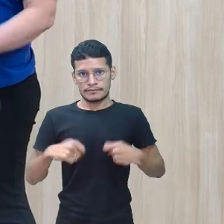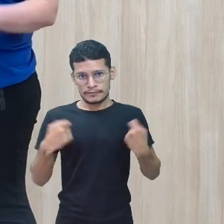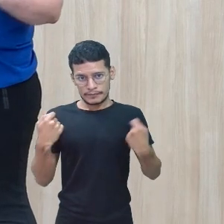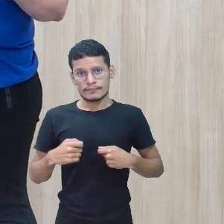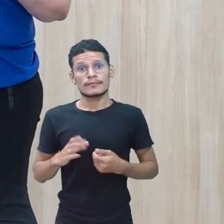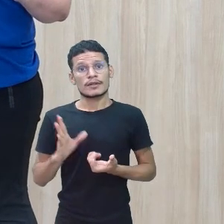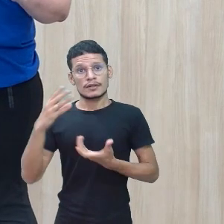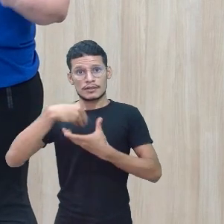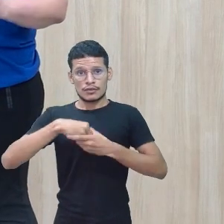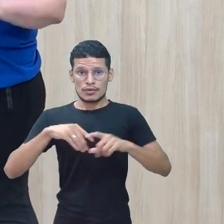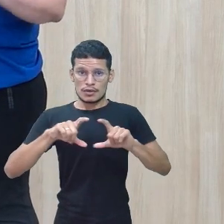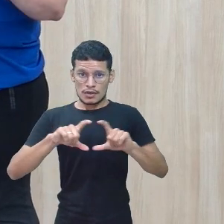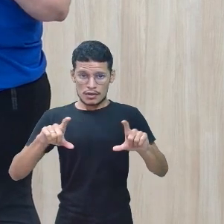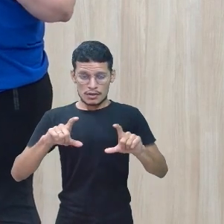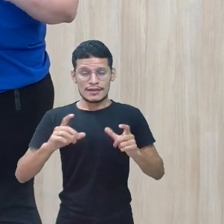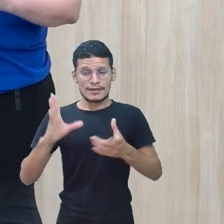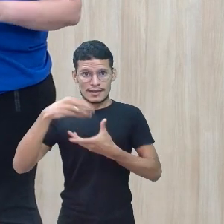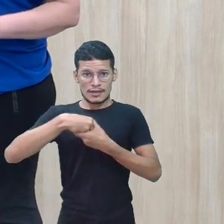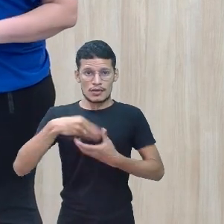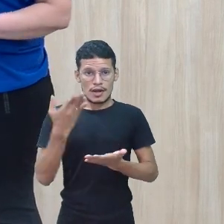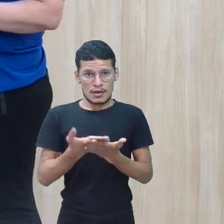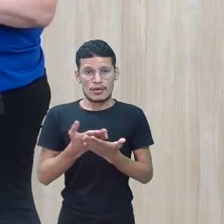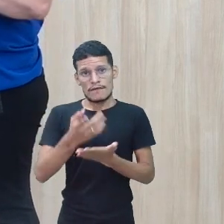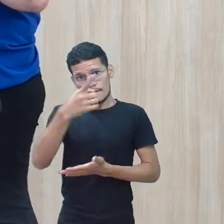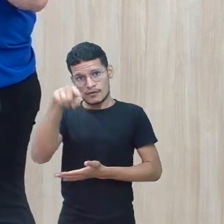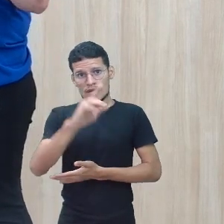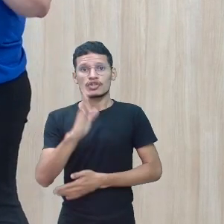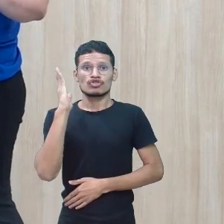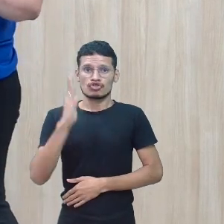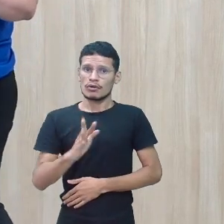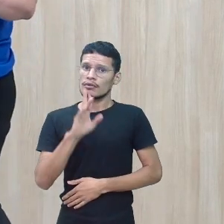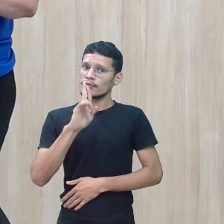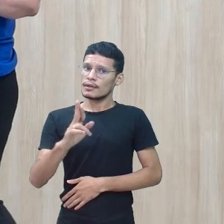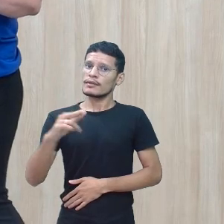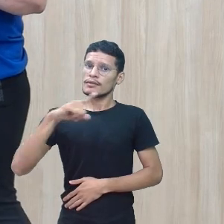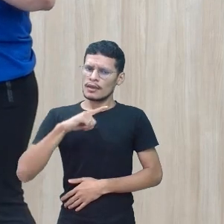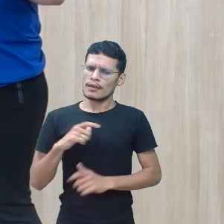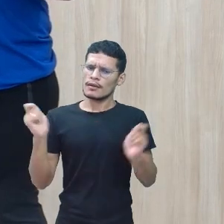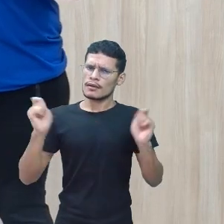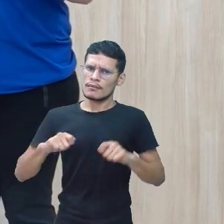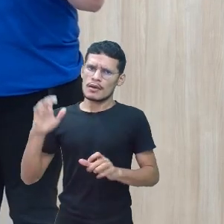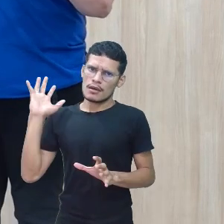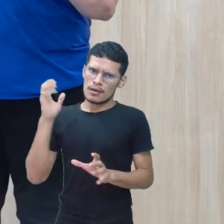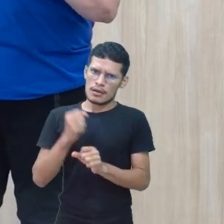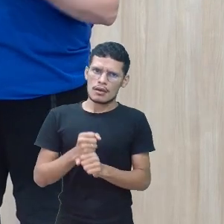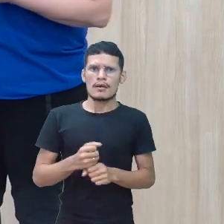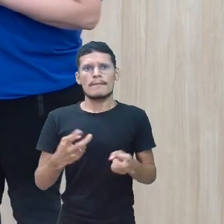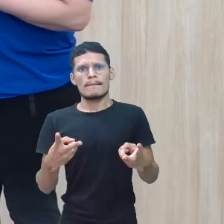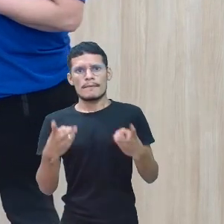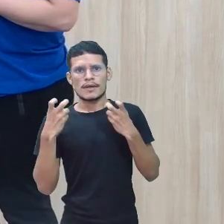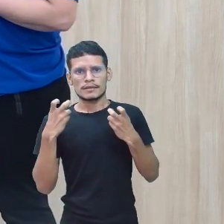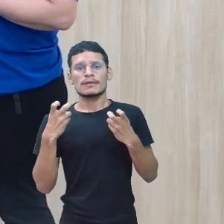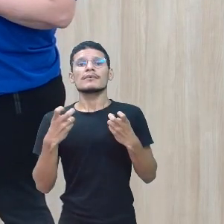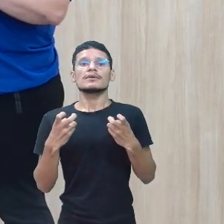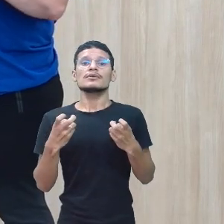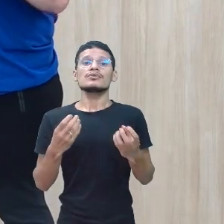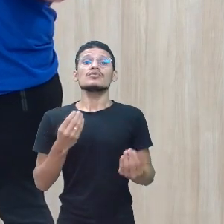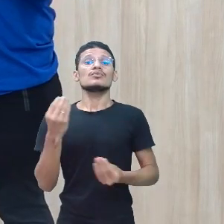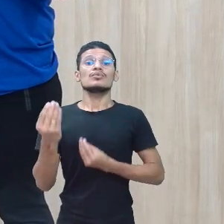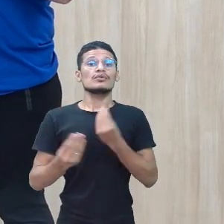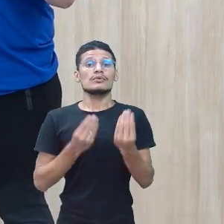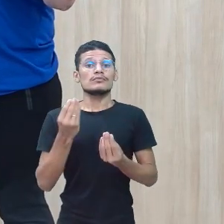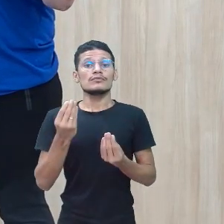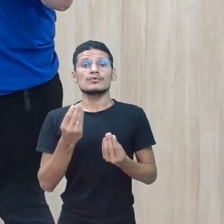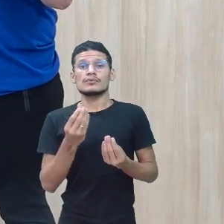Dentro desta aula, você já tem a resposta para revisar todo o conteúdo, perceber, não é?